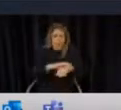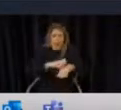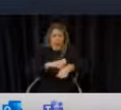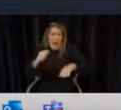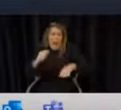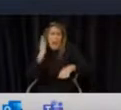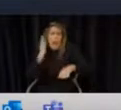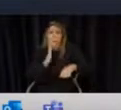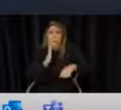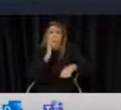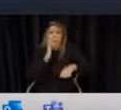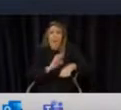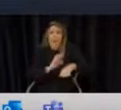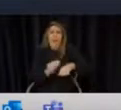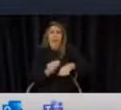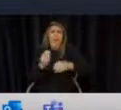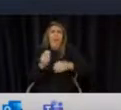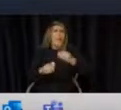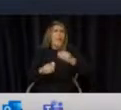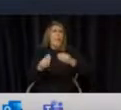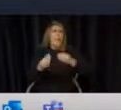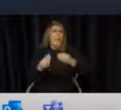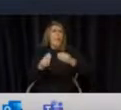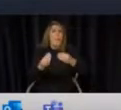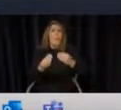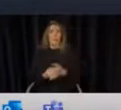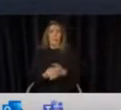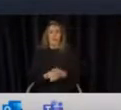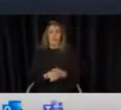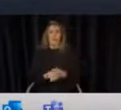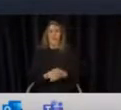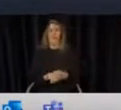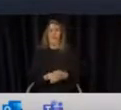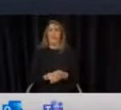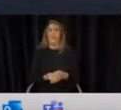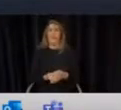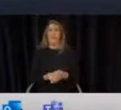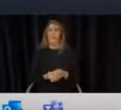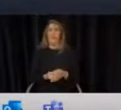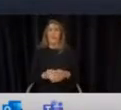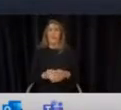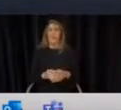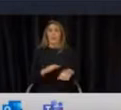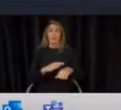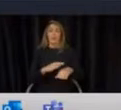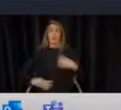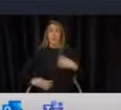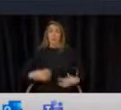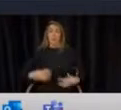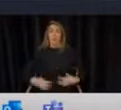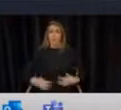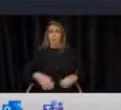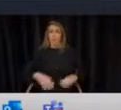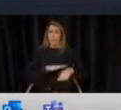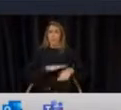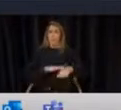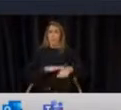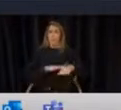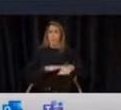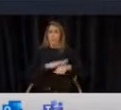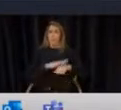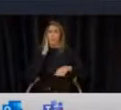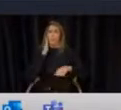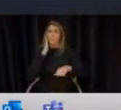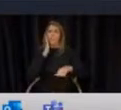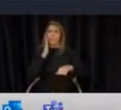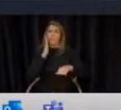velório, né? A doação de órgãos ou tecidos não deforma o paciente de maneira alguma, e os